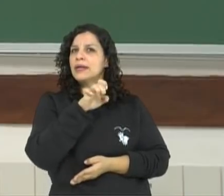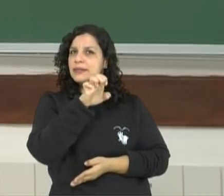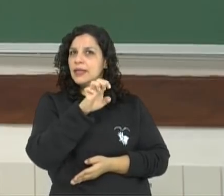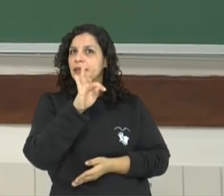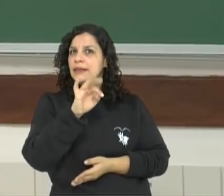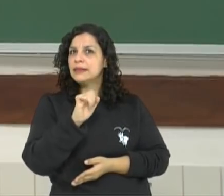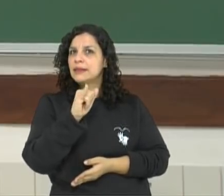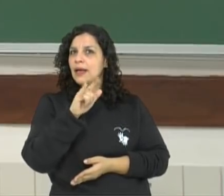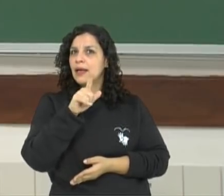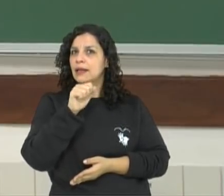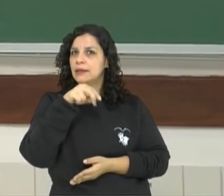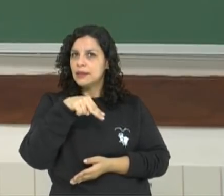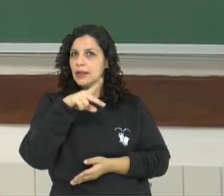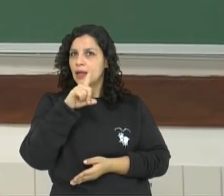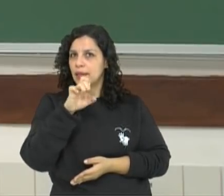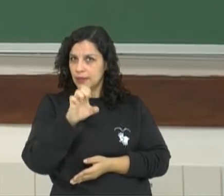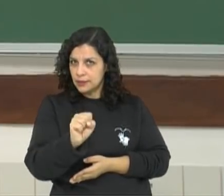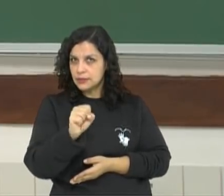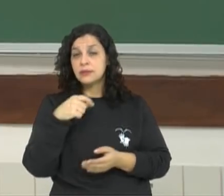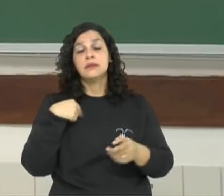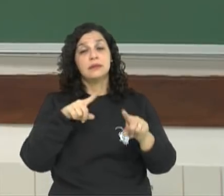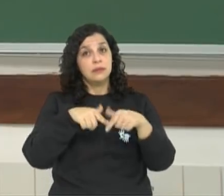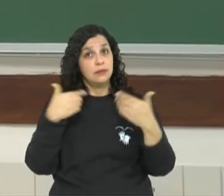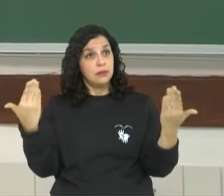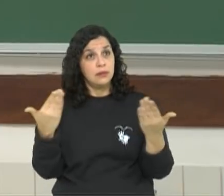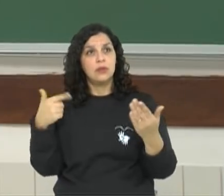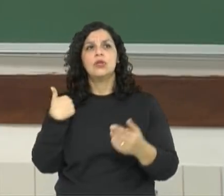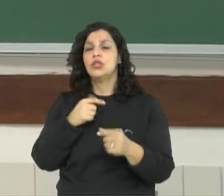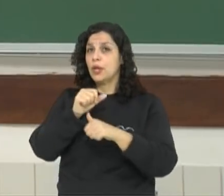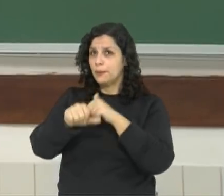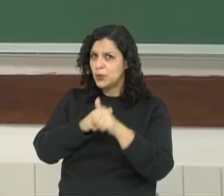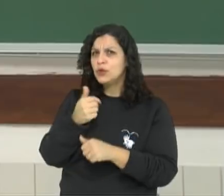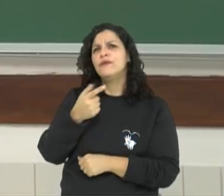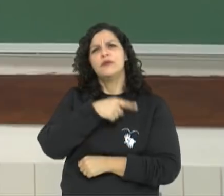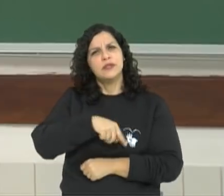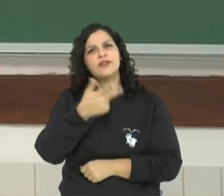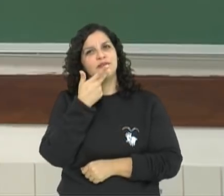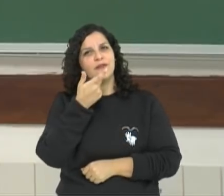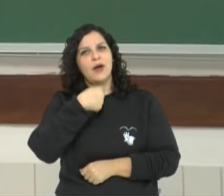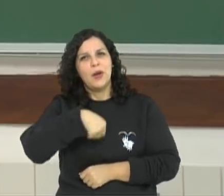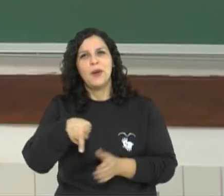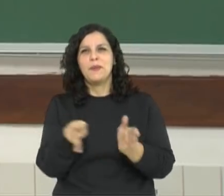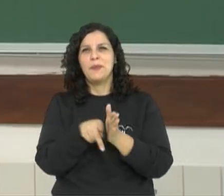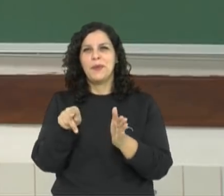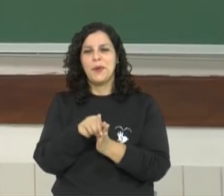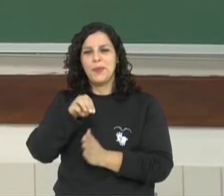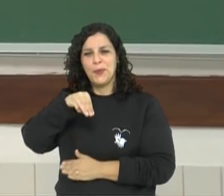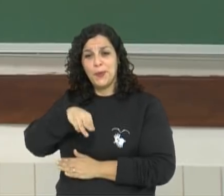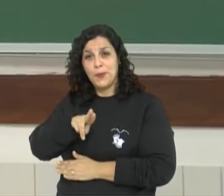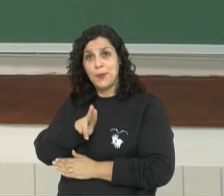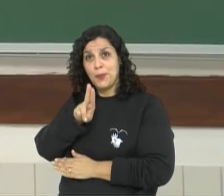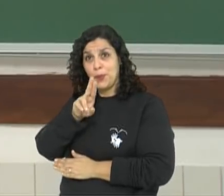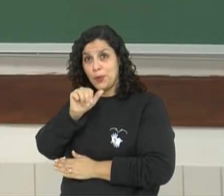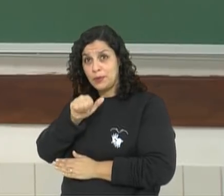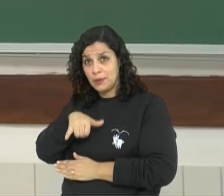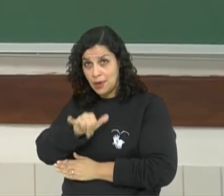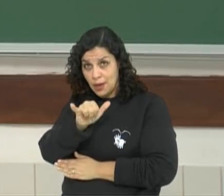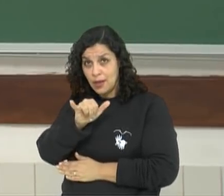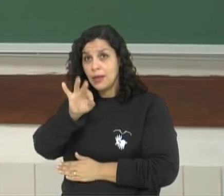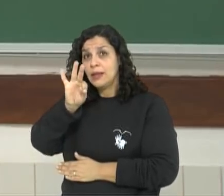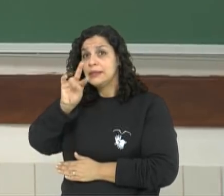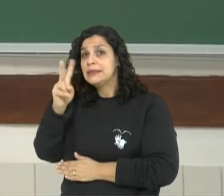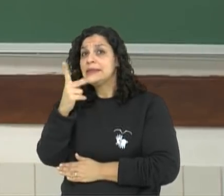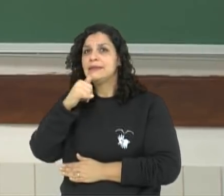boxe tailandês, né? Mas atualmente todo mundo já trata como Muay Thai mesmo, o nome original da